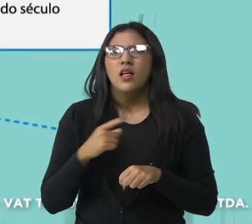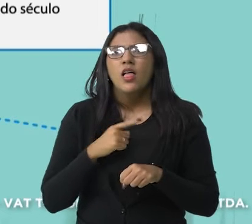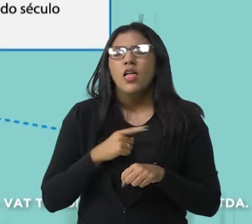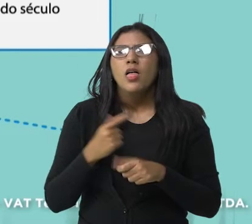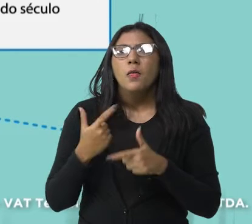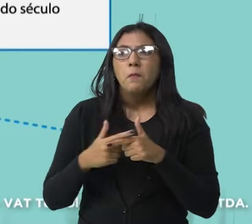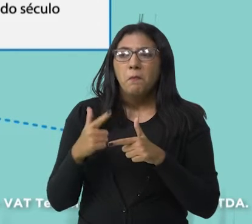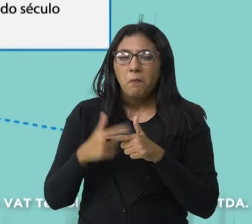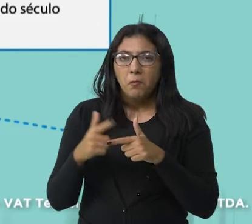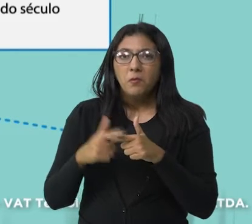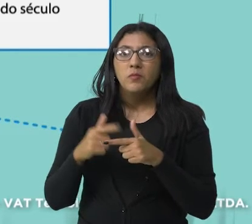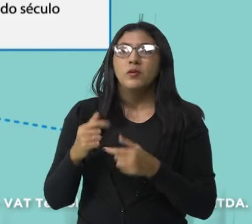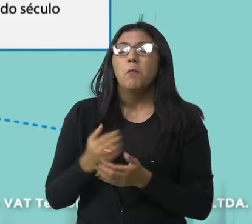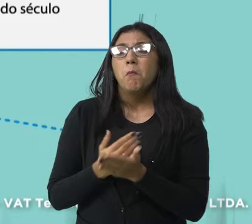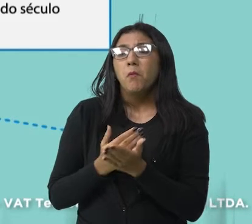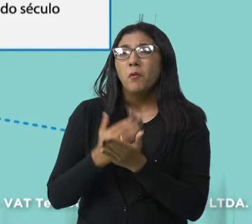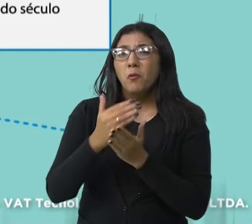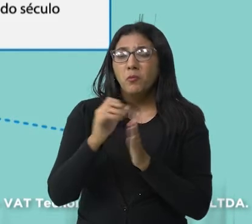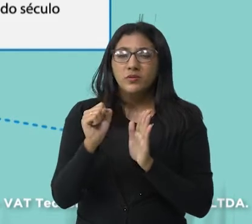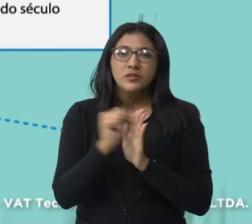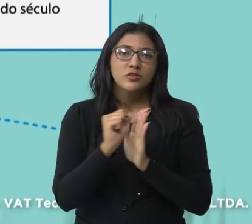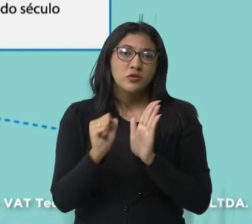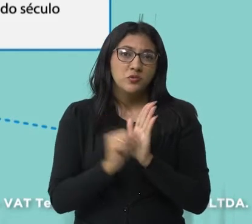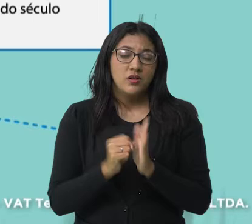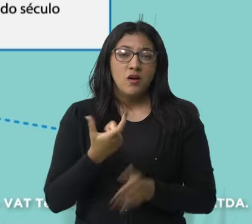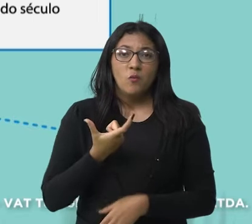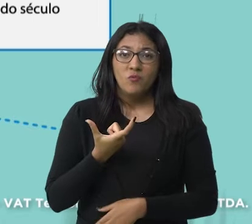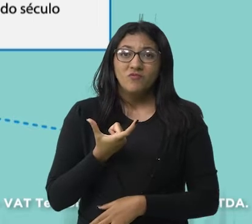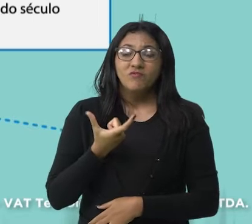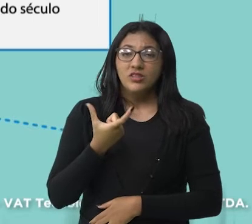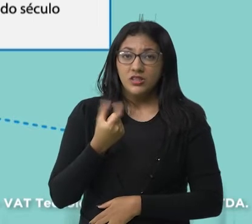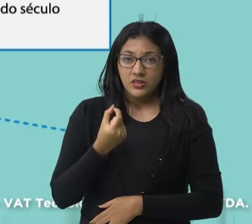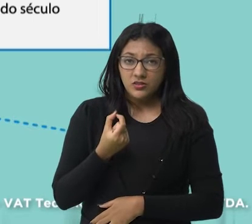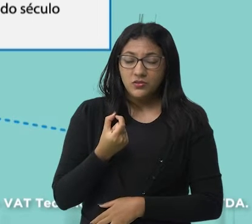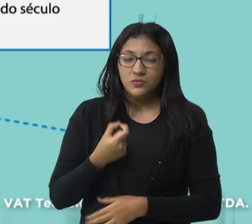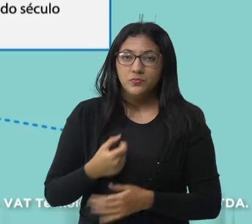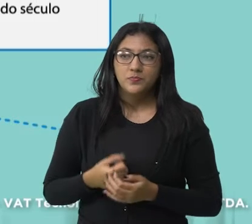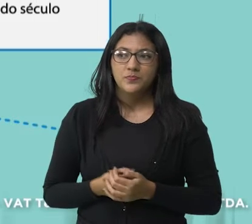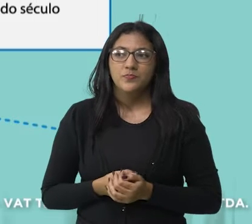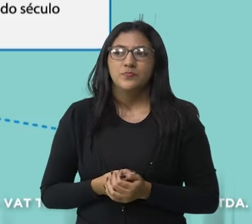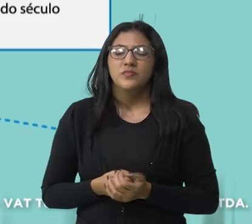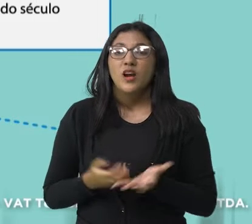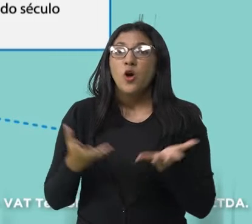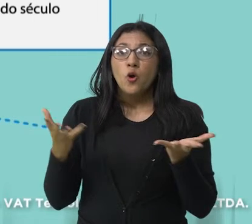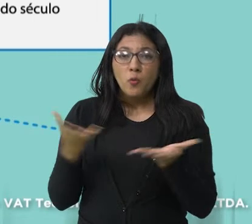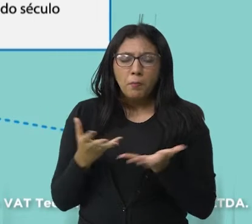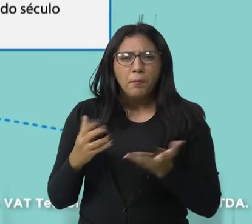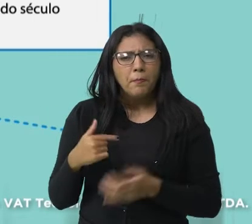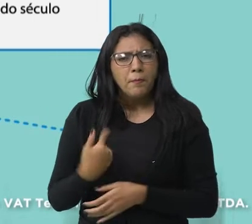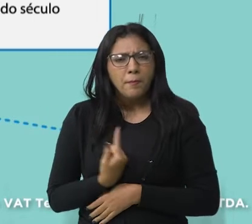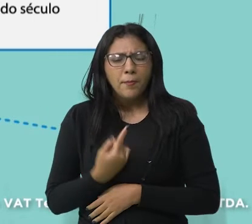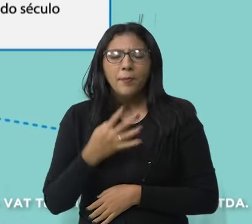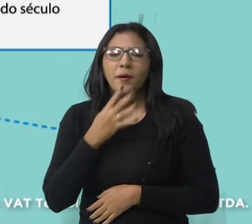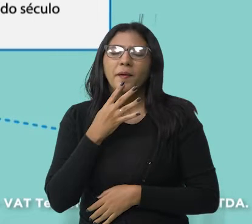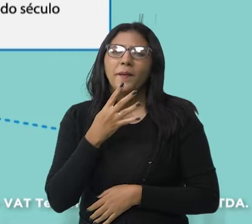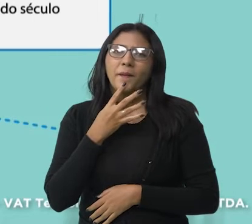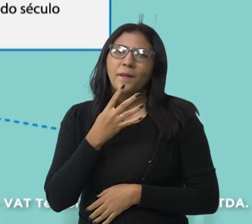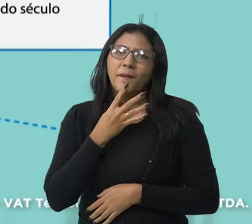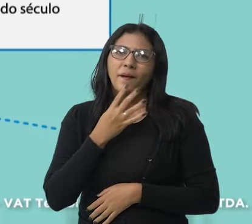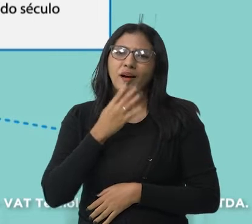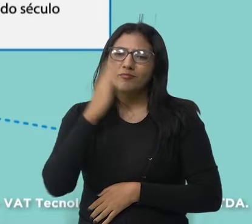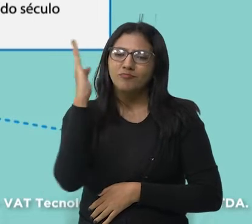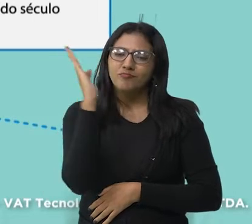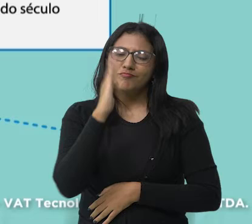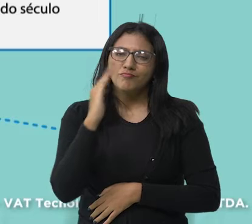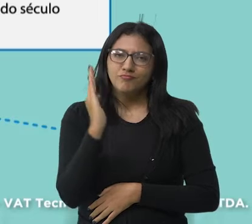indo para o século XX, e hoje a gente verifica a formação do território